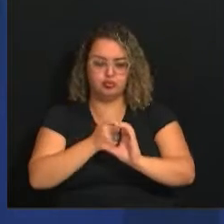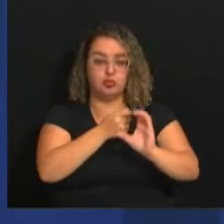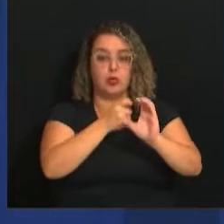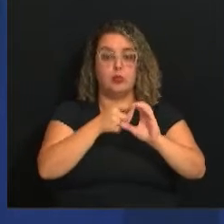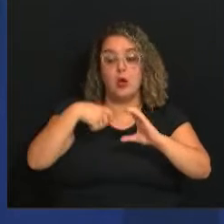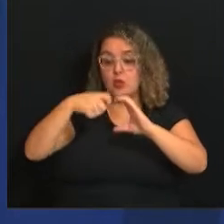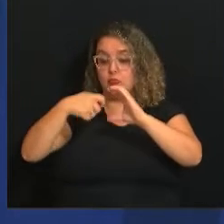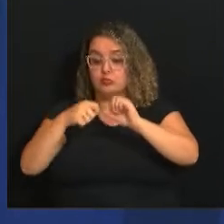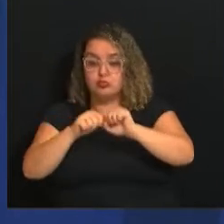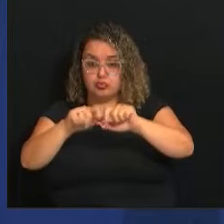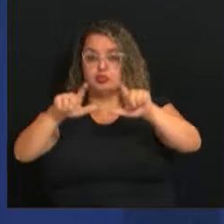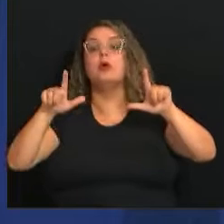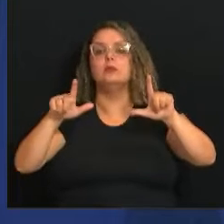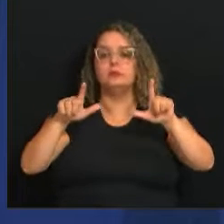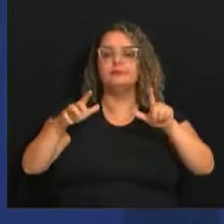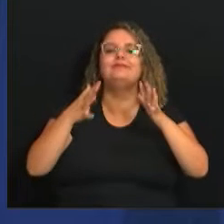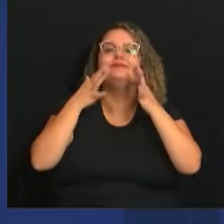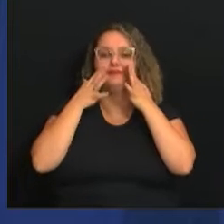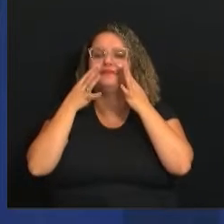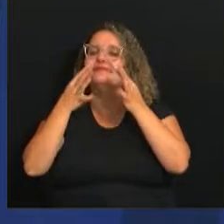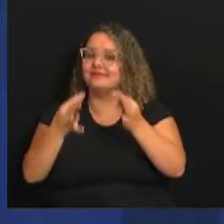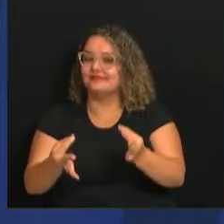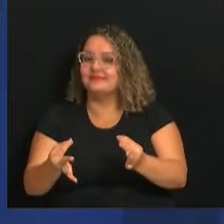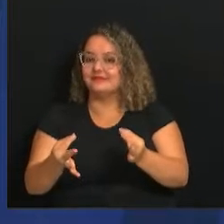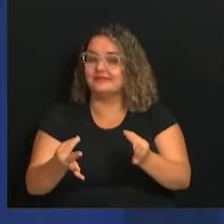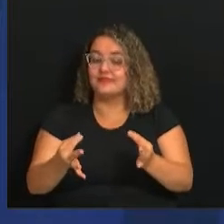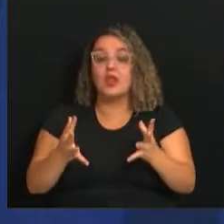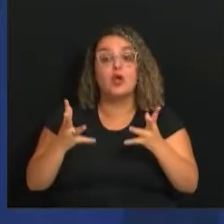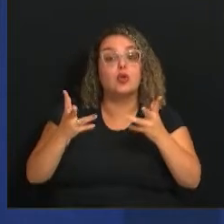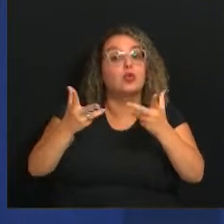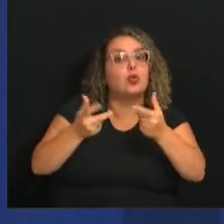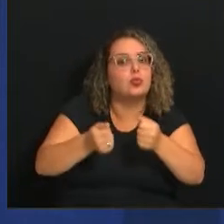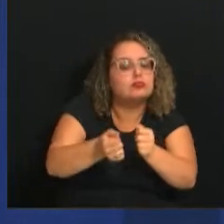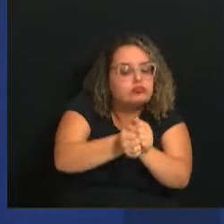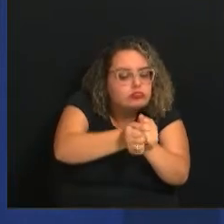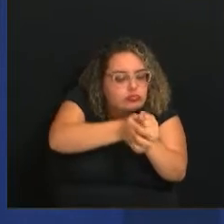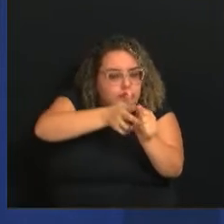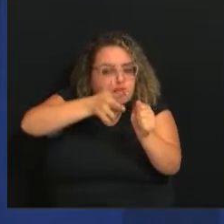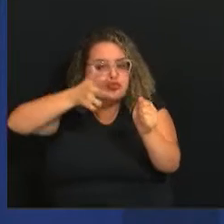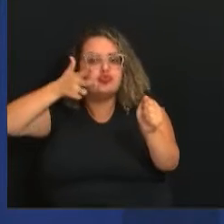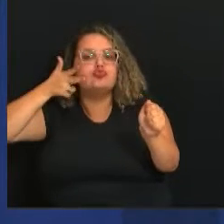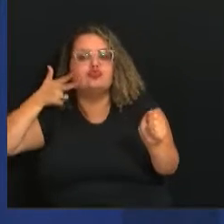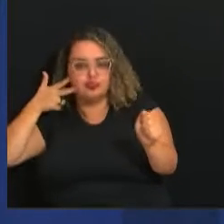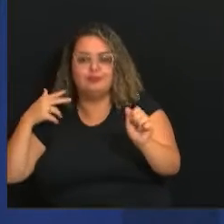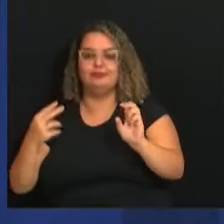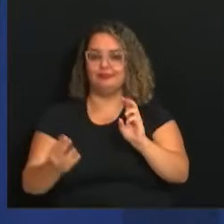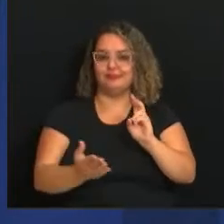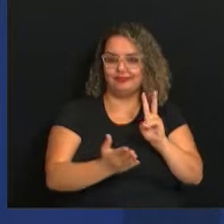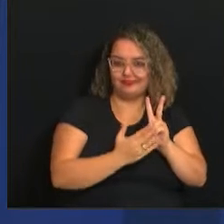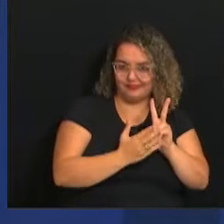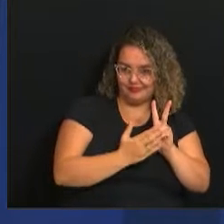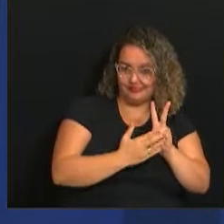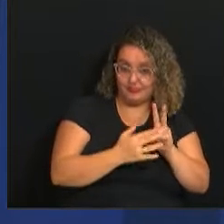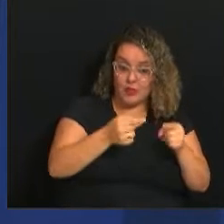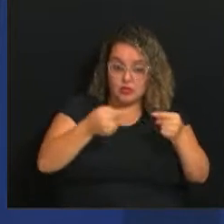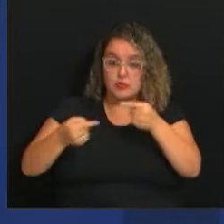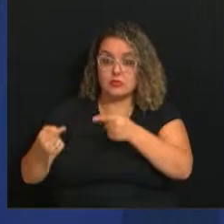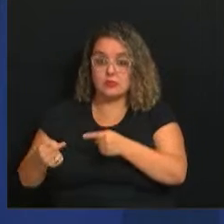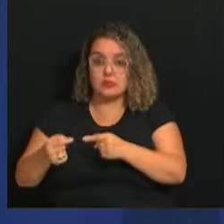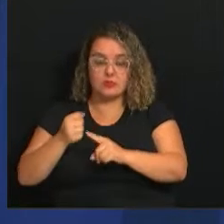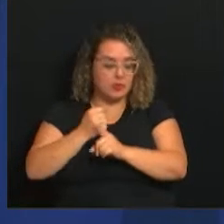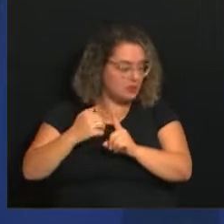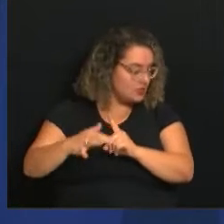vídeo-instalação, chamando a atenção para as causas indígenas, trazendo a discussão para a sociedade. E nós vamos agora